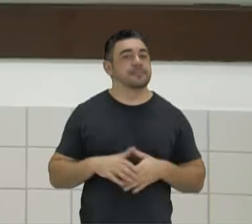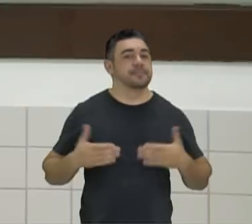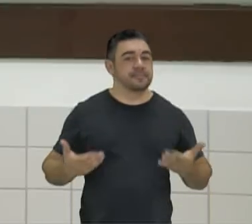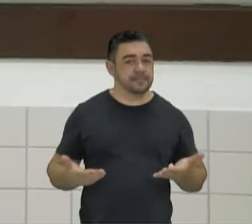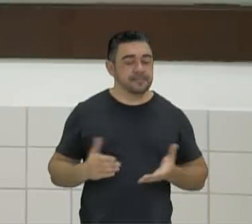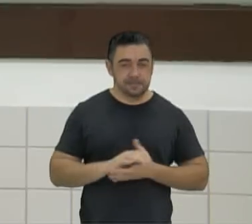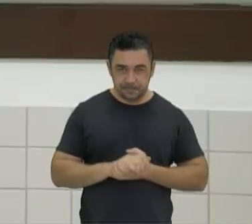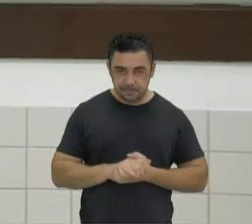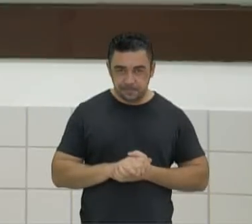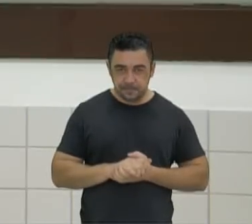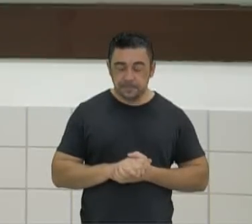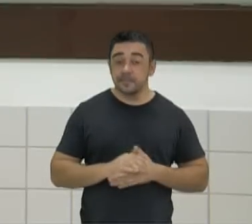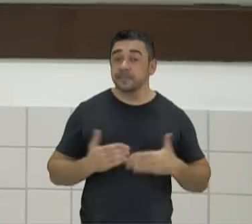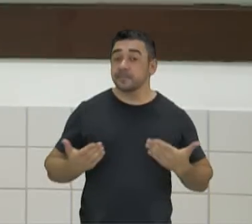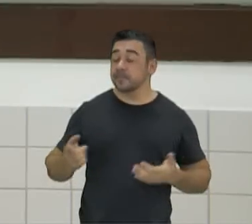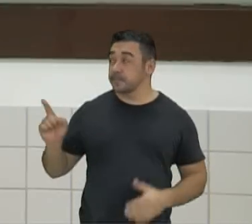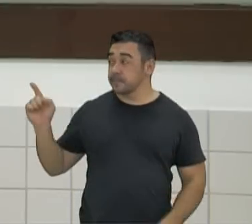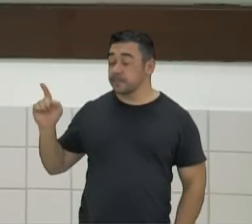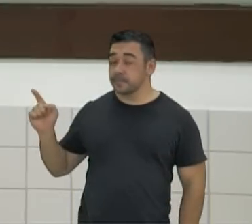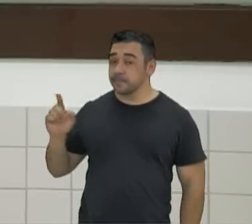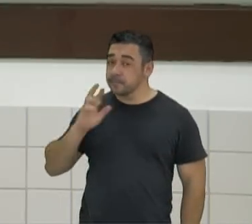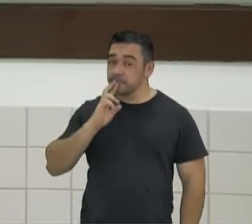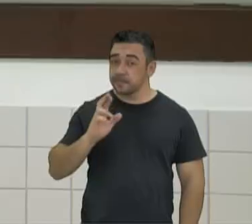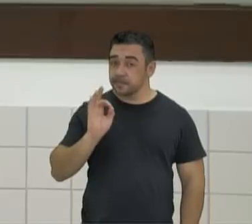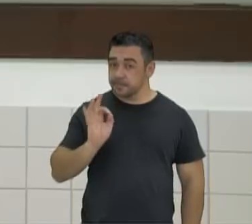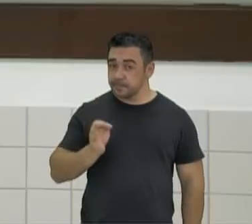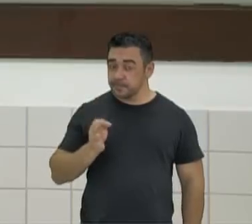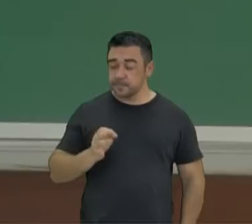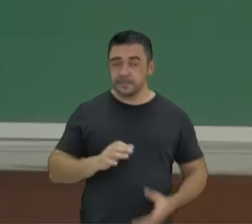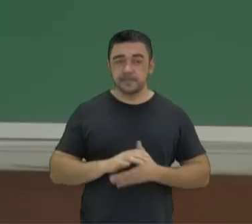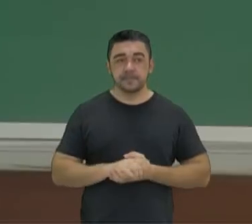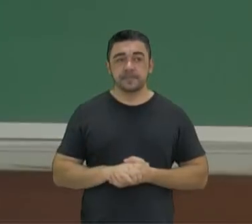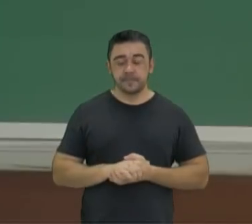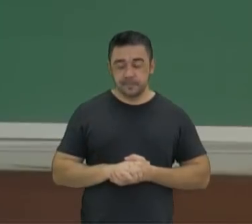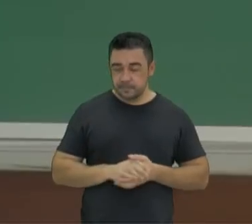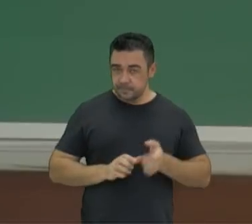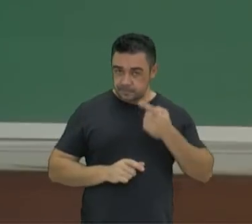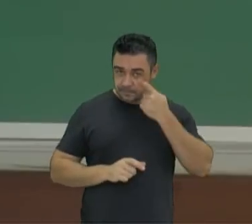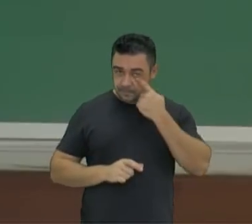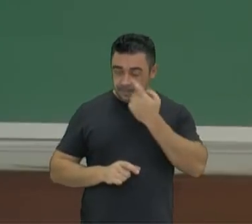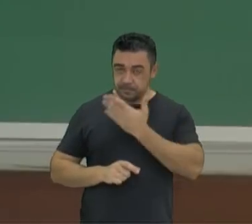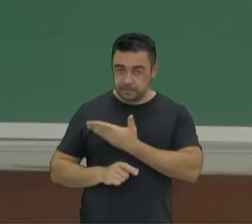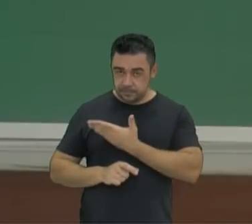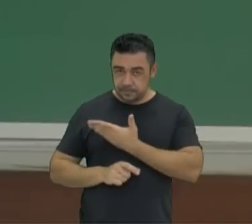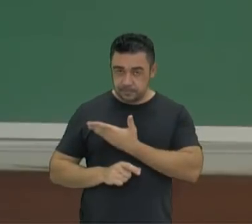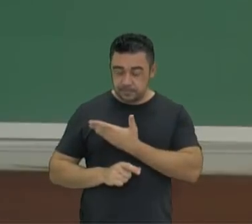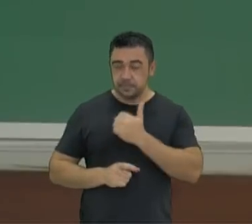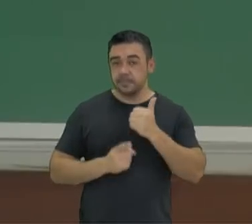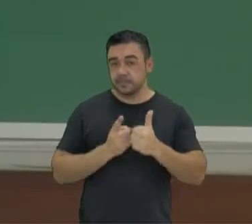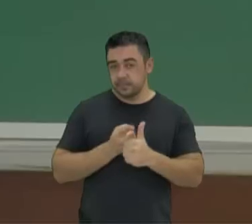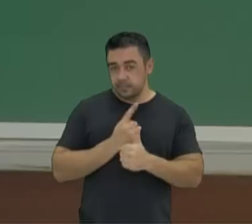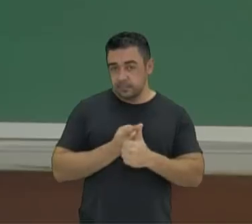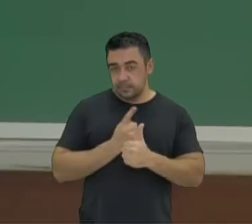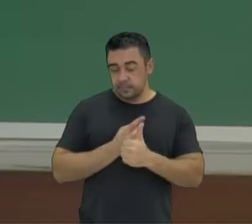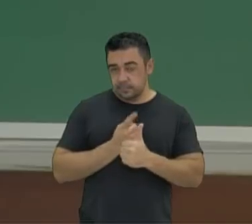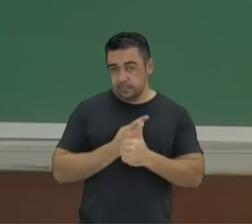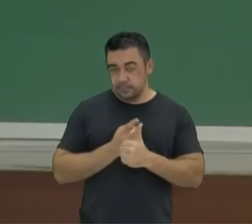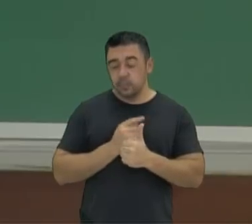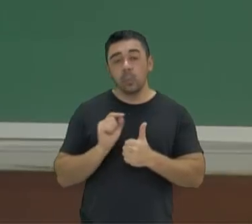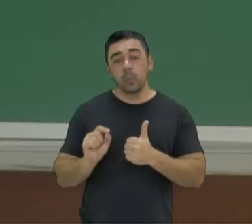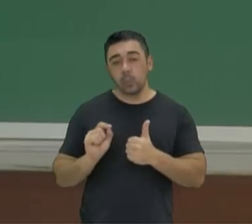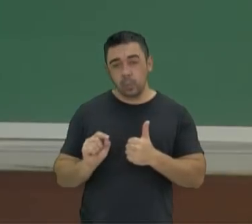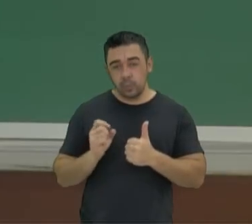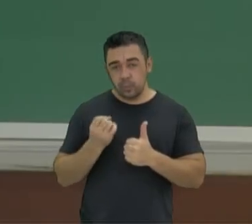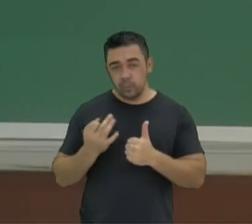E aí, qual das opções vocês marcaram? Vamos lá? Vamos ver o que a gente identificou? Primeiro, identificar o quê?